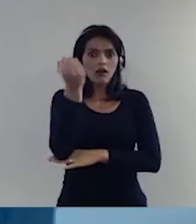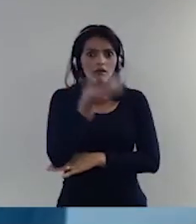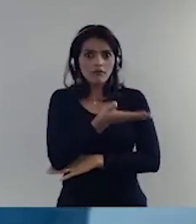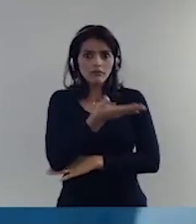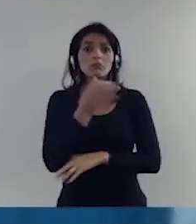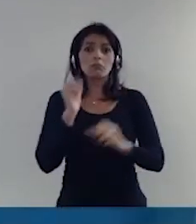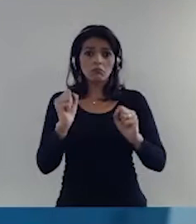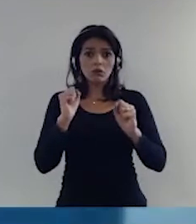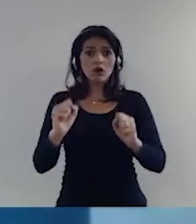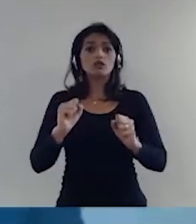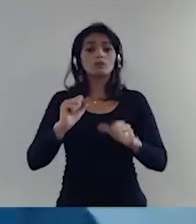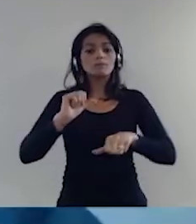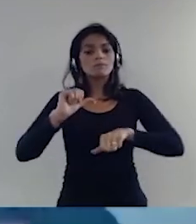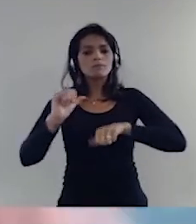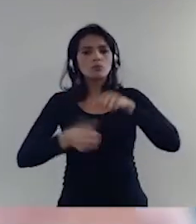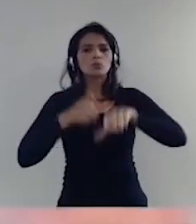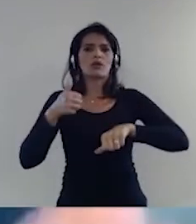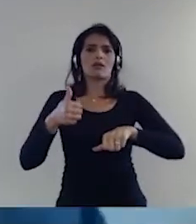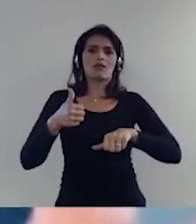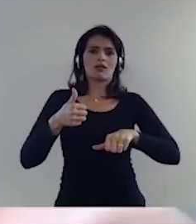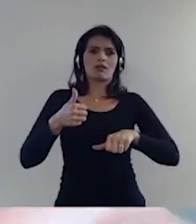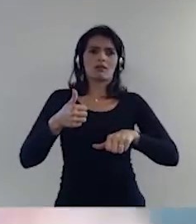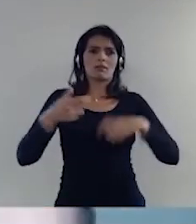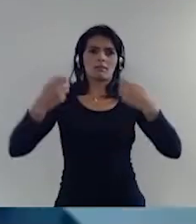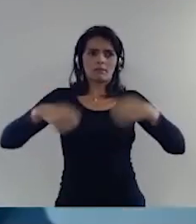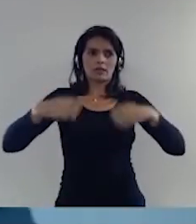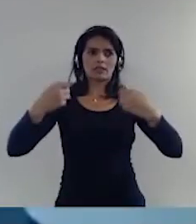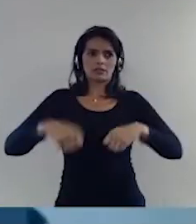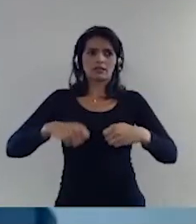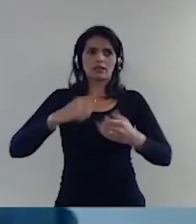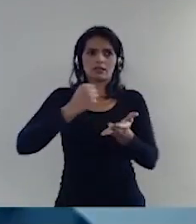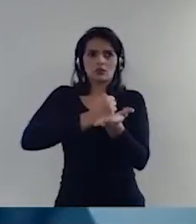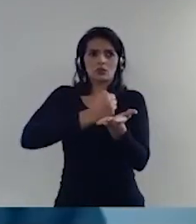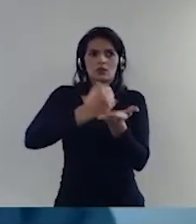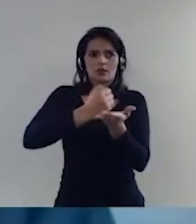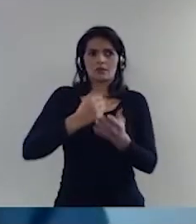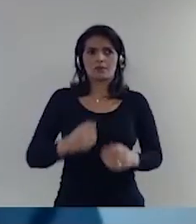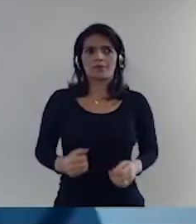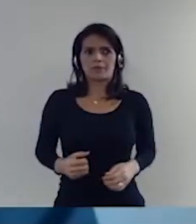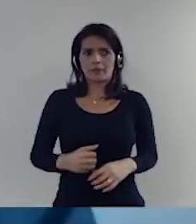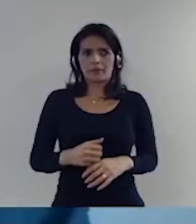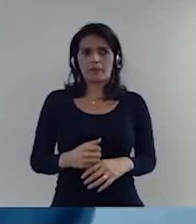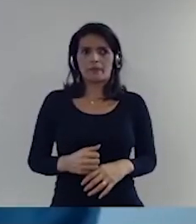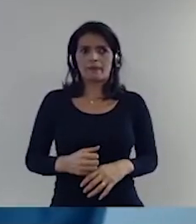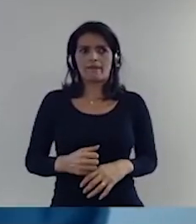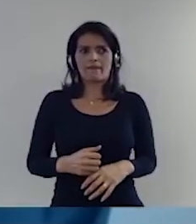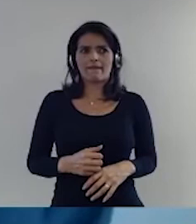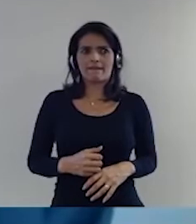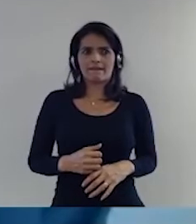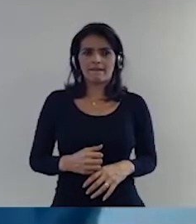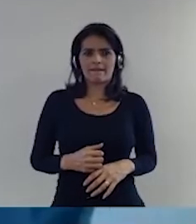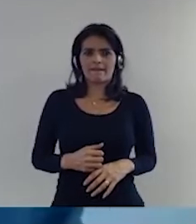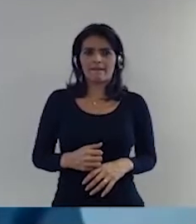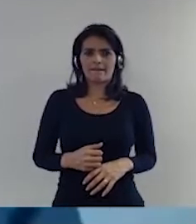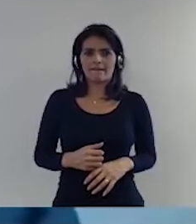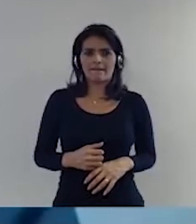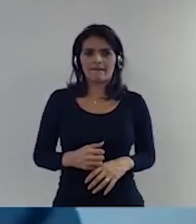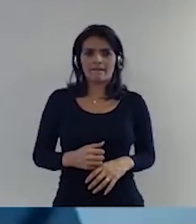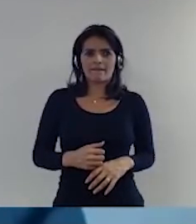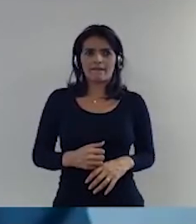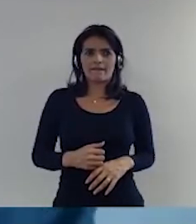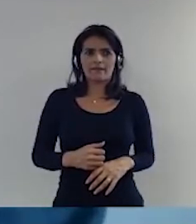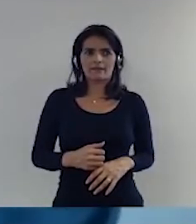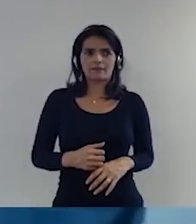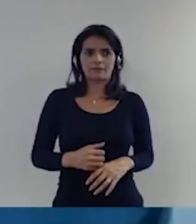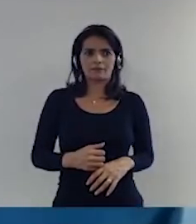e que podem, de alguma maneira, ser utilizadas no âmbito das relações civis e comerciais, mas